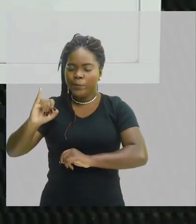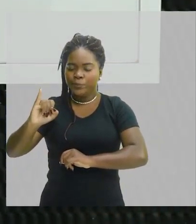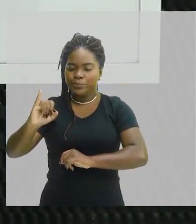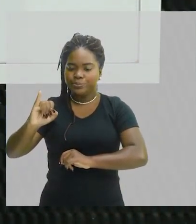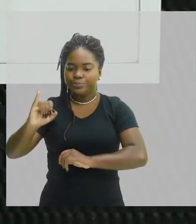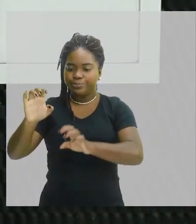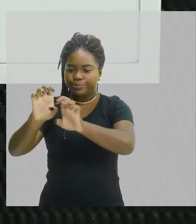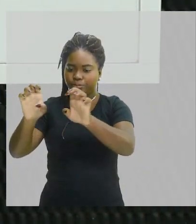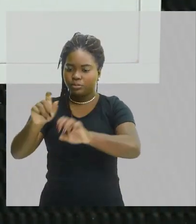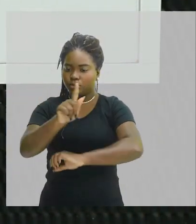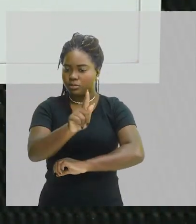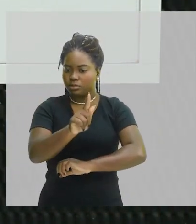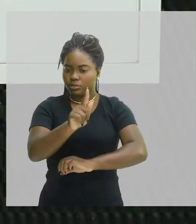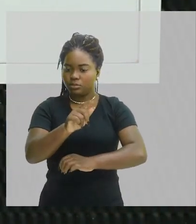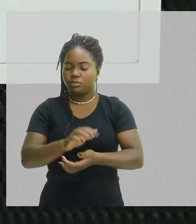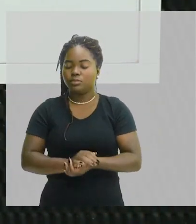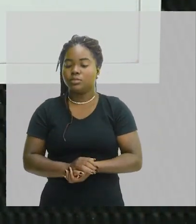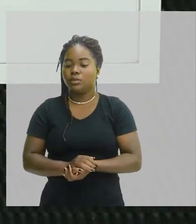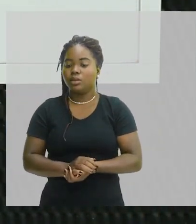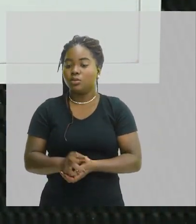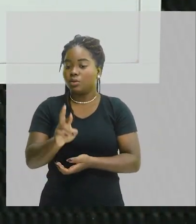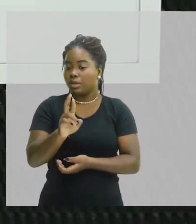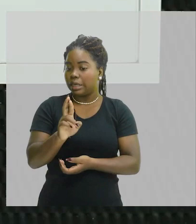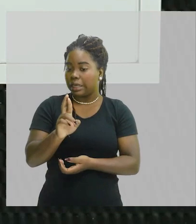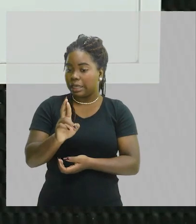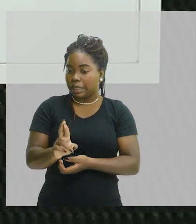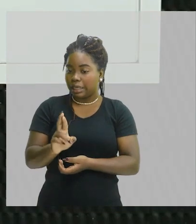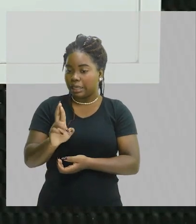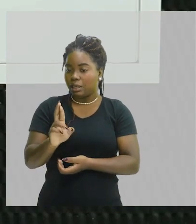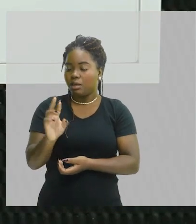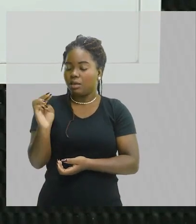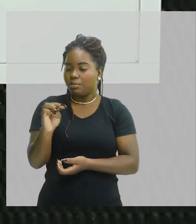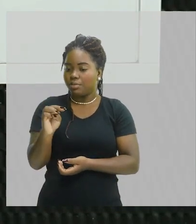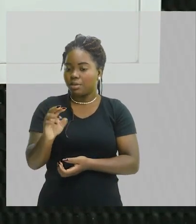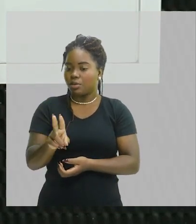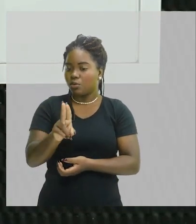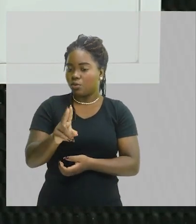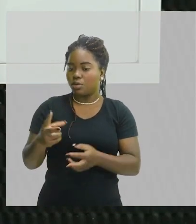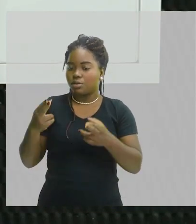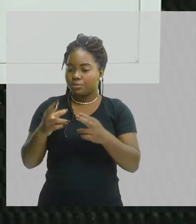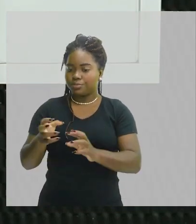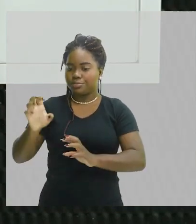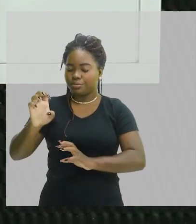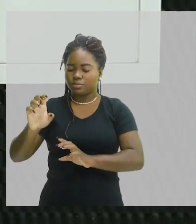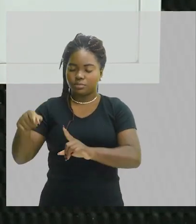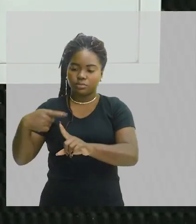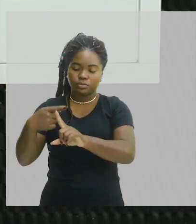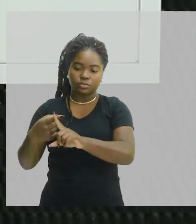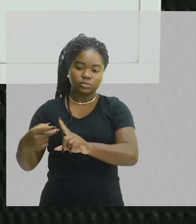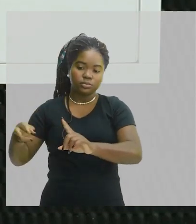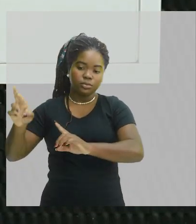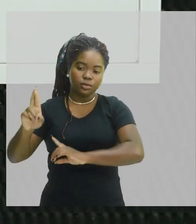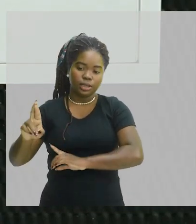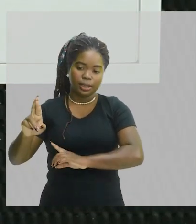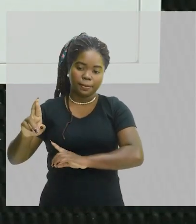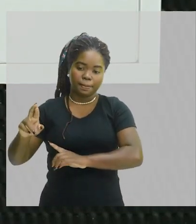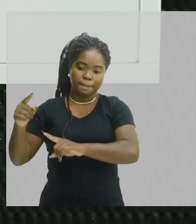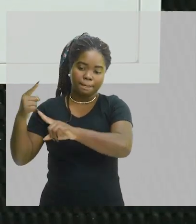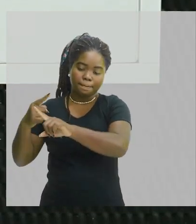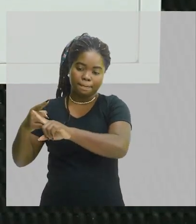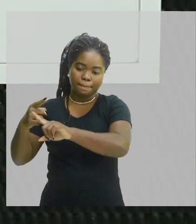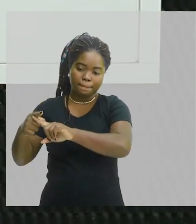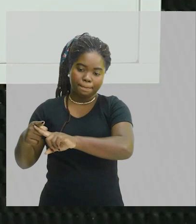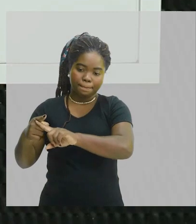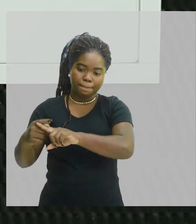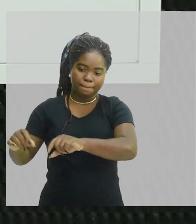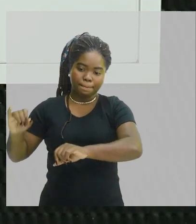do gerador. E do receptor, ó, U é igual a epsilon mais R vezes I. Então,